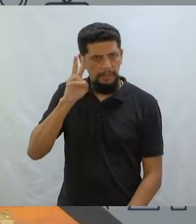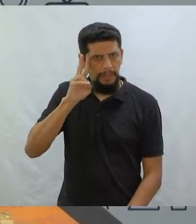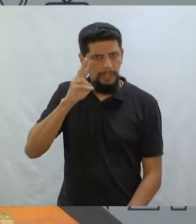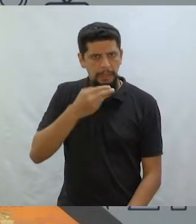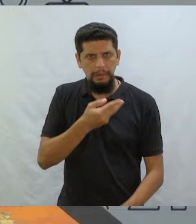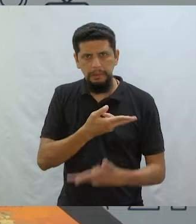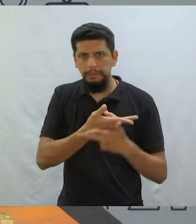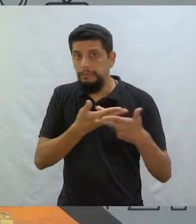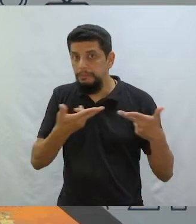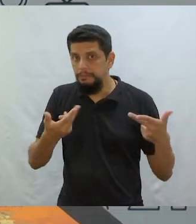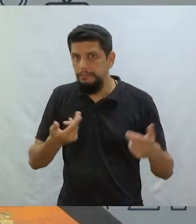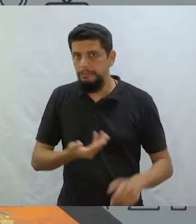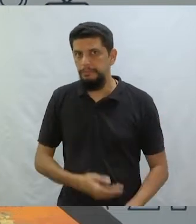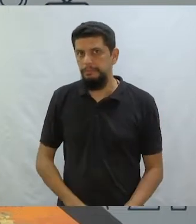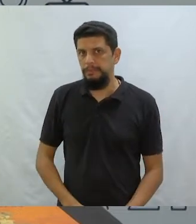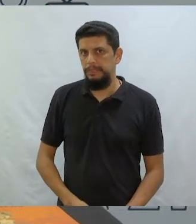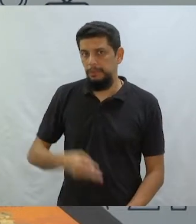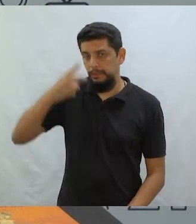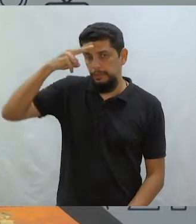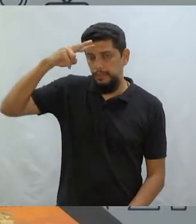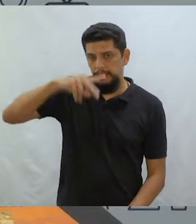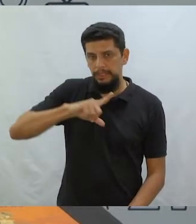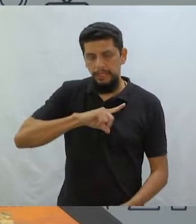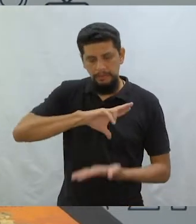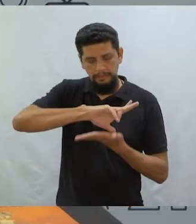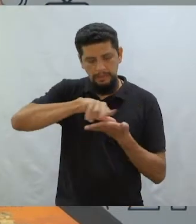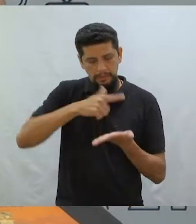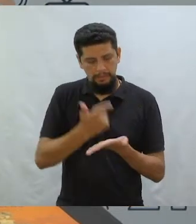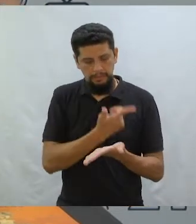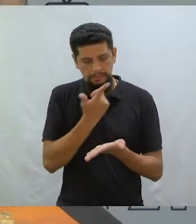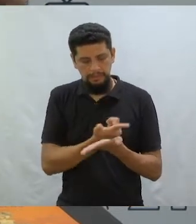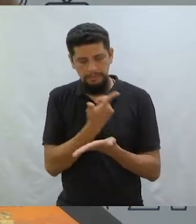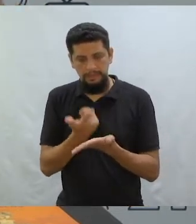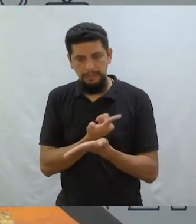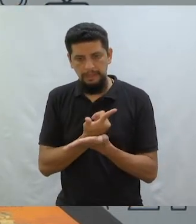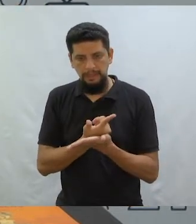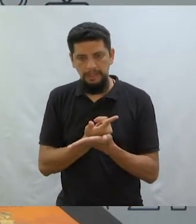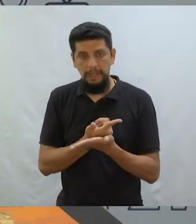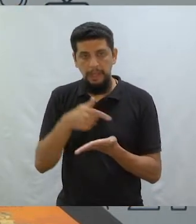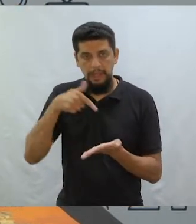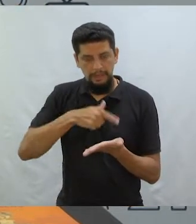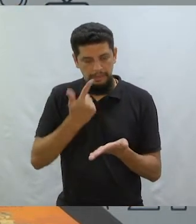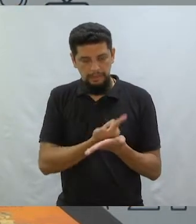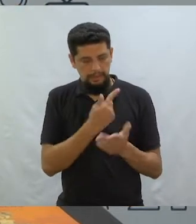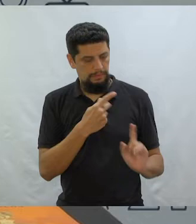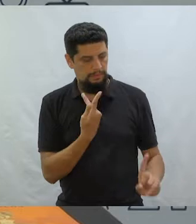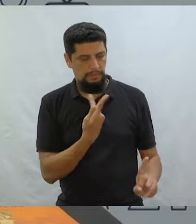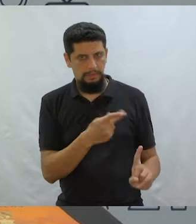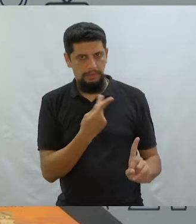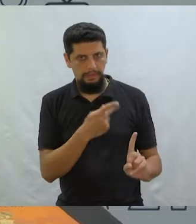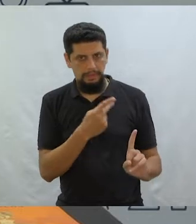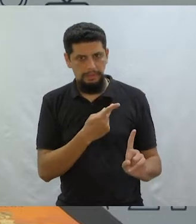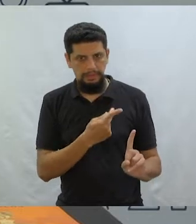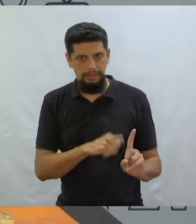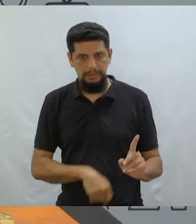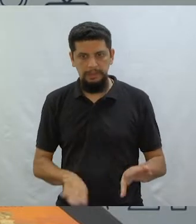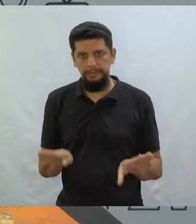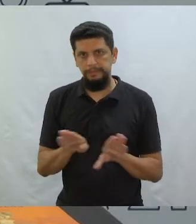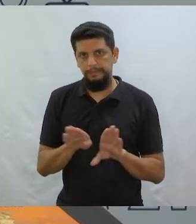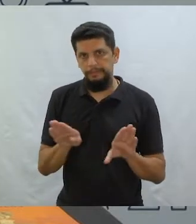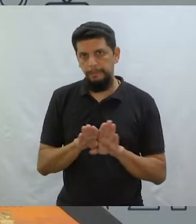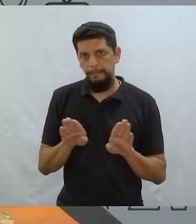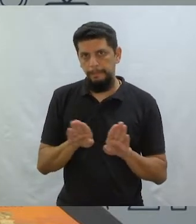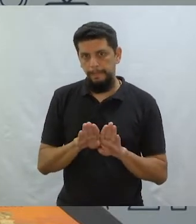história ela tem inúmeras obras as obras dela são o quê as obras dela